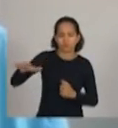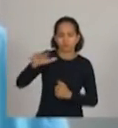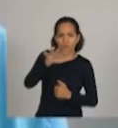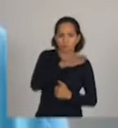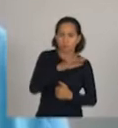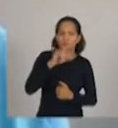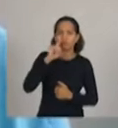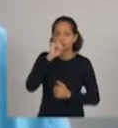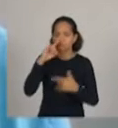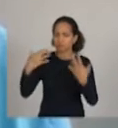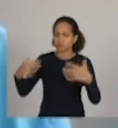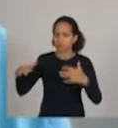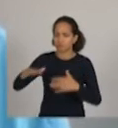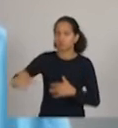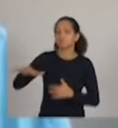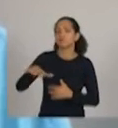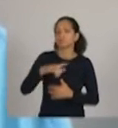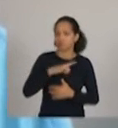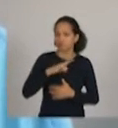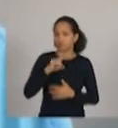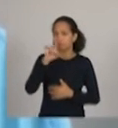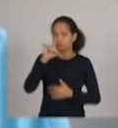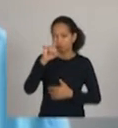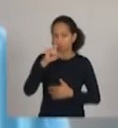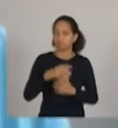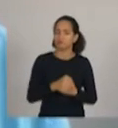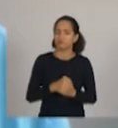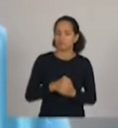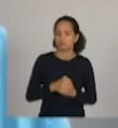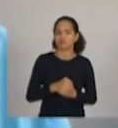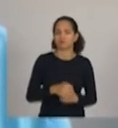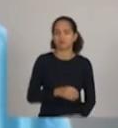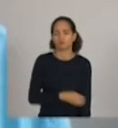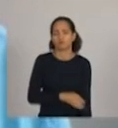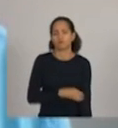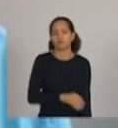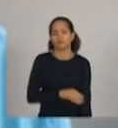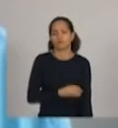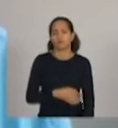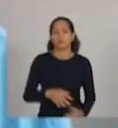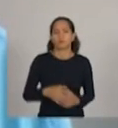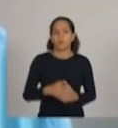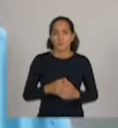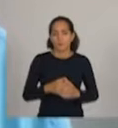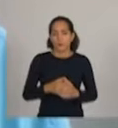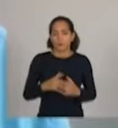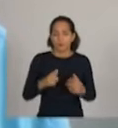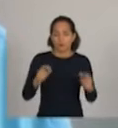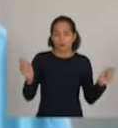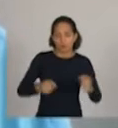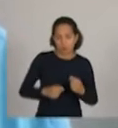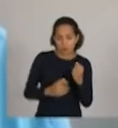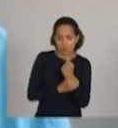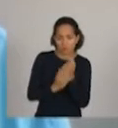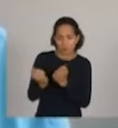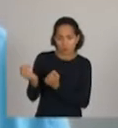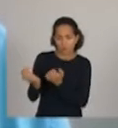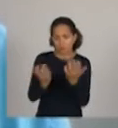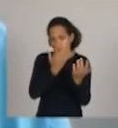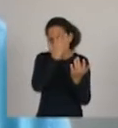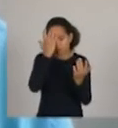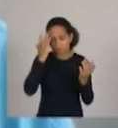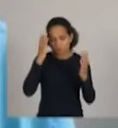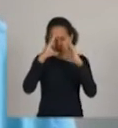alta vulnerabilidade ali na região do complexo, de tal maneira que isso dará segurança e maior